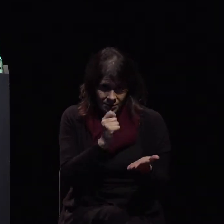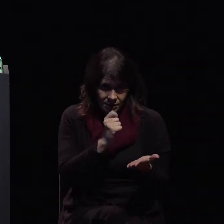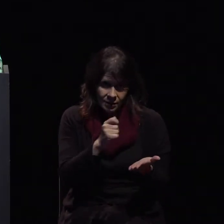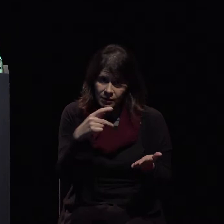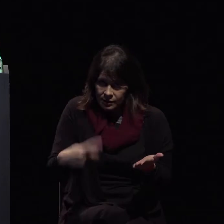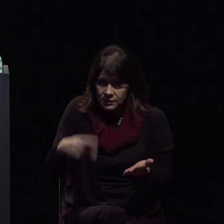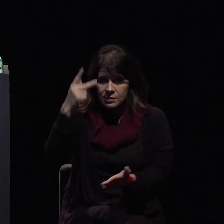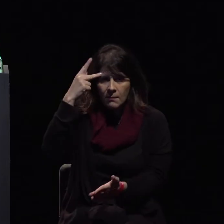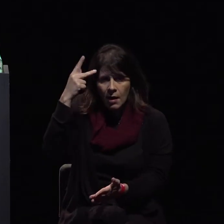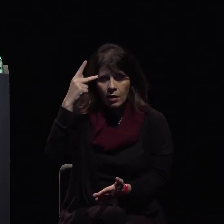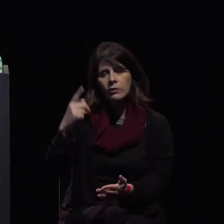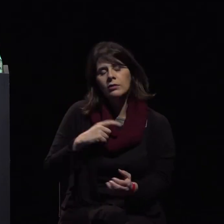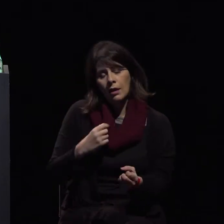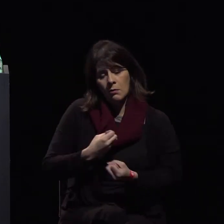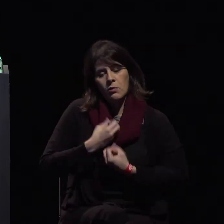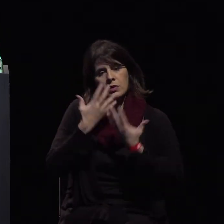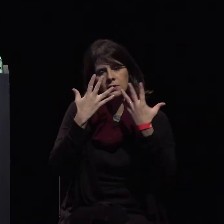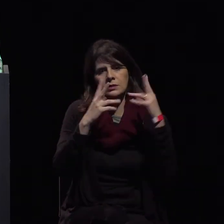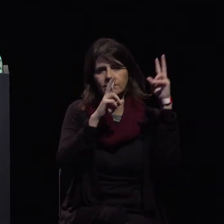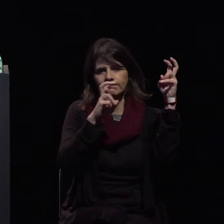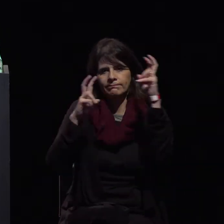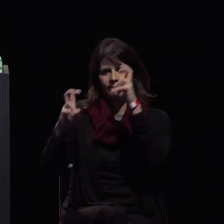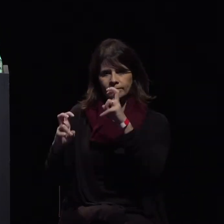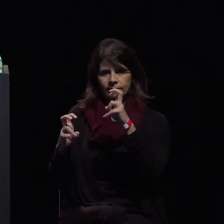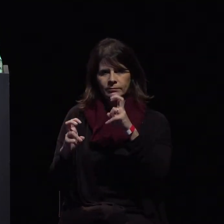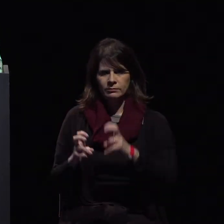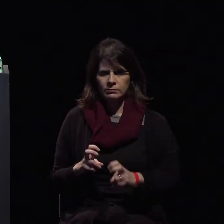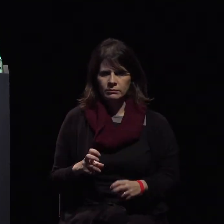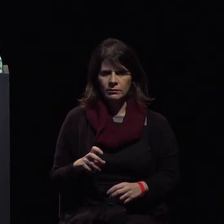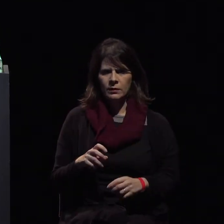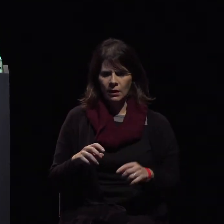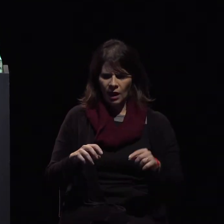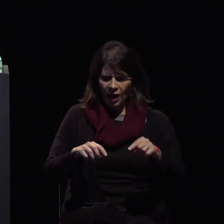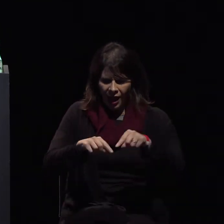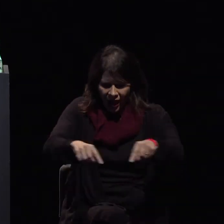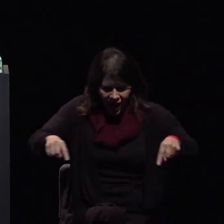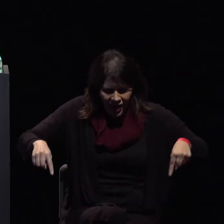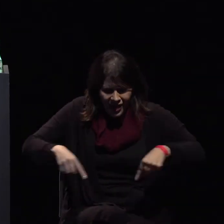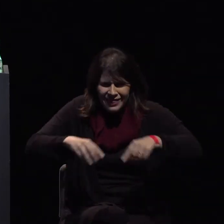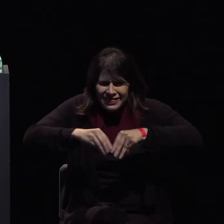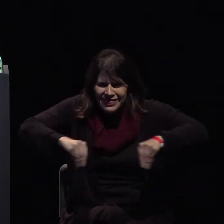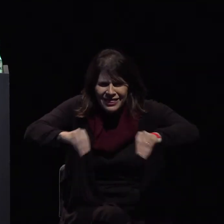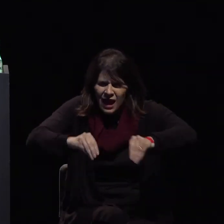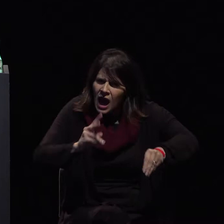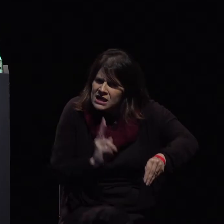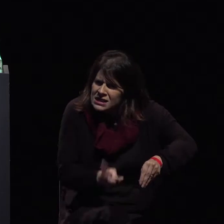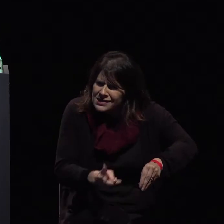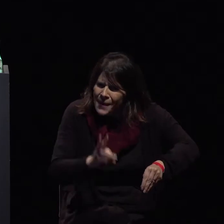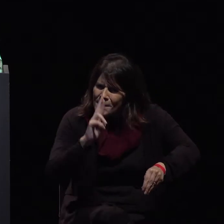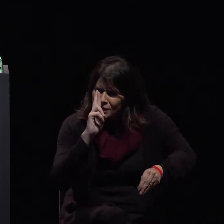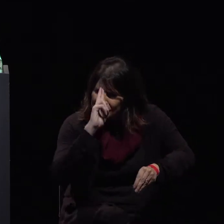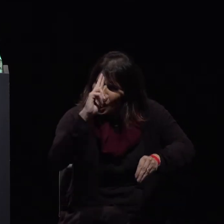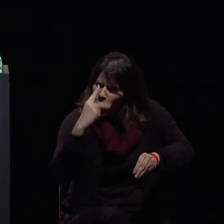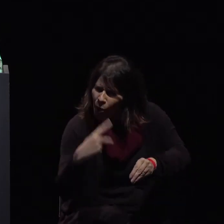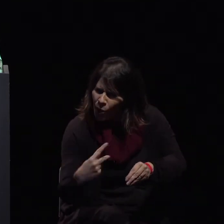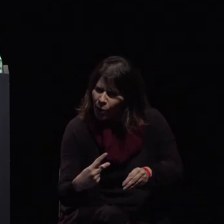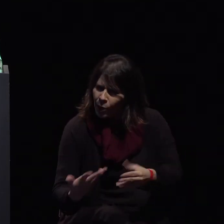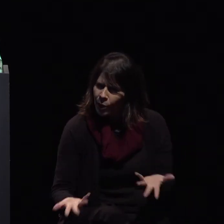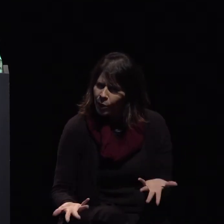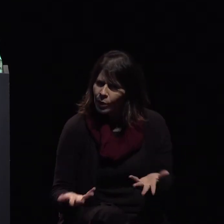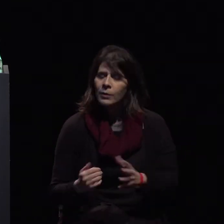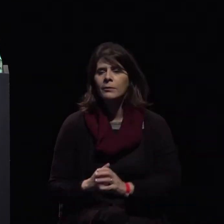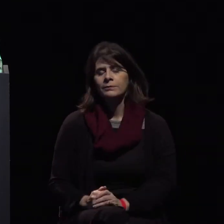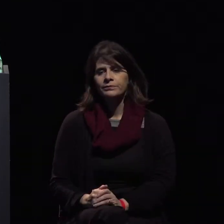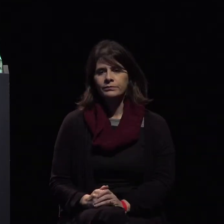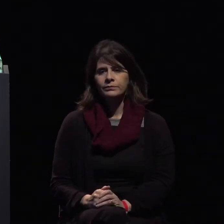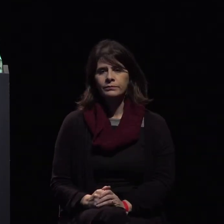intitulada Serão Sempre as Terras do Senhor? E ela escreve da seguinte maneira: em vazão,